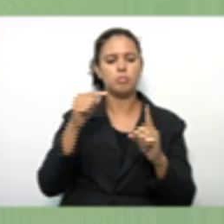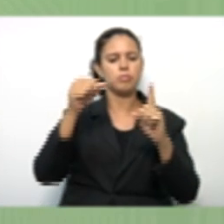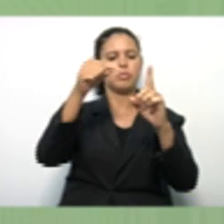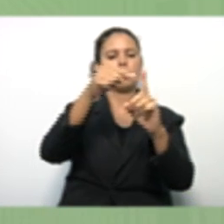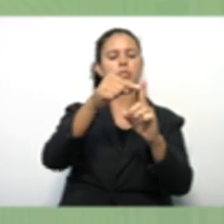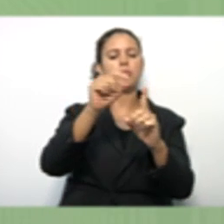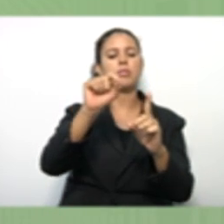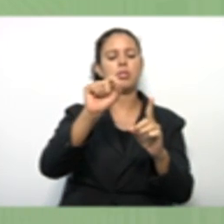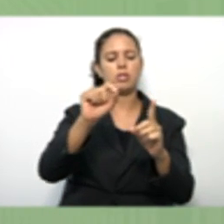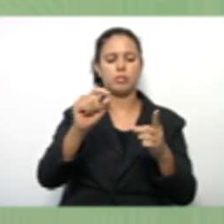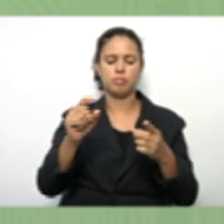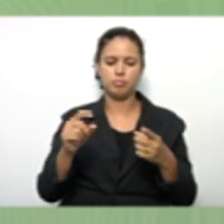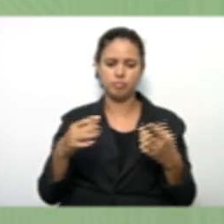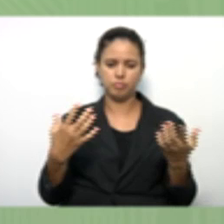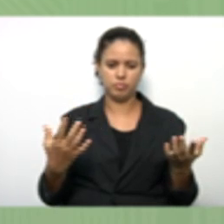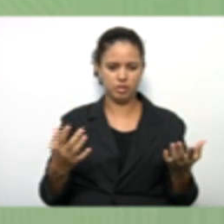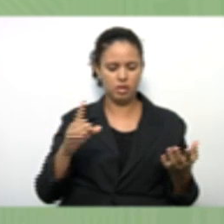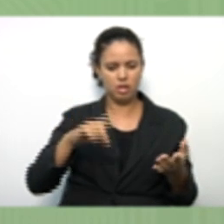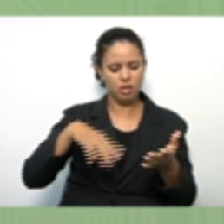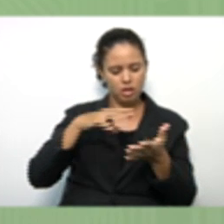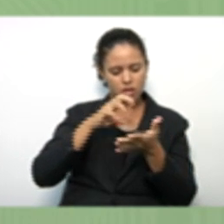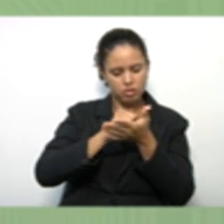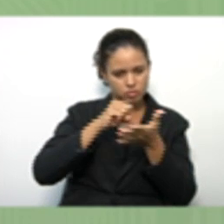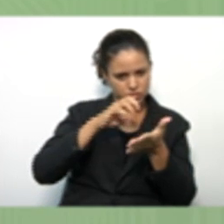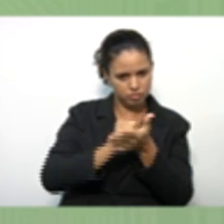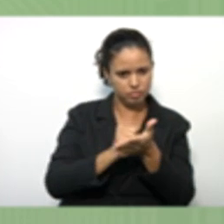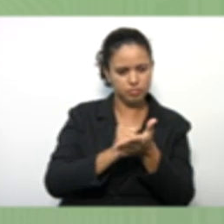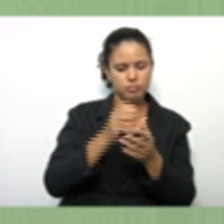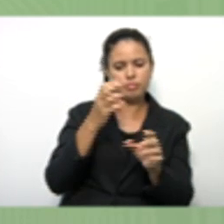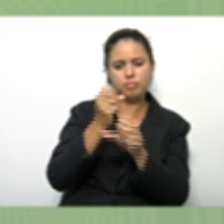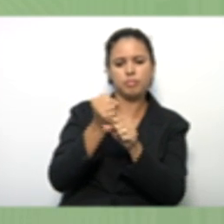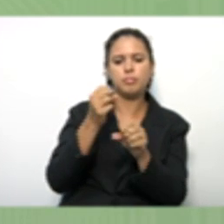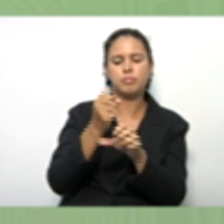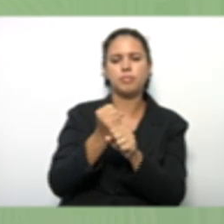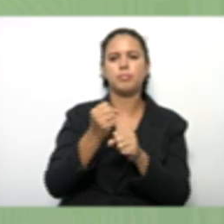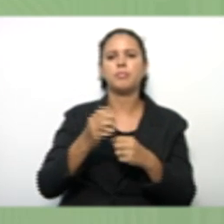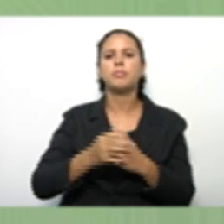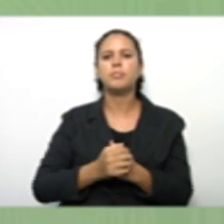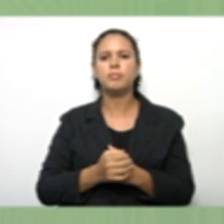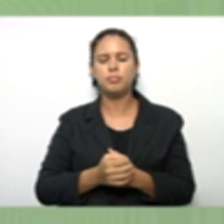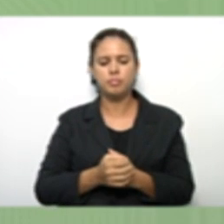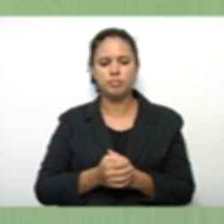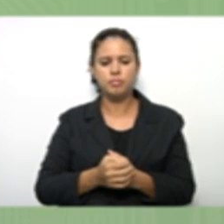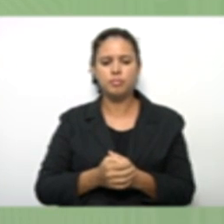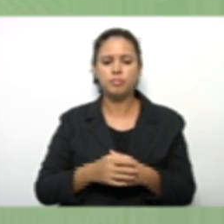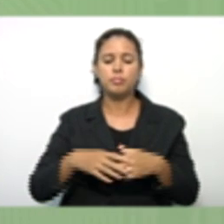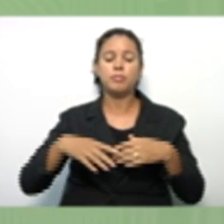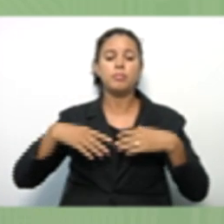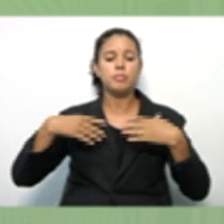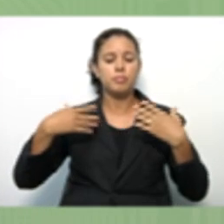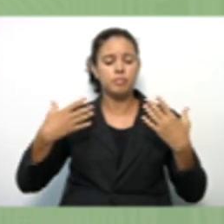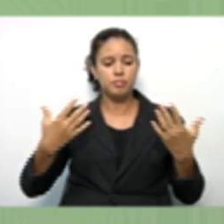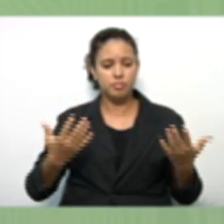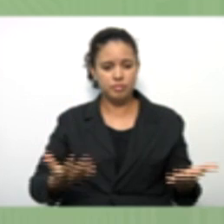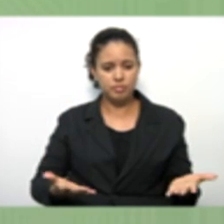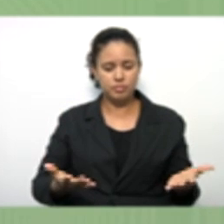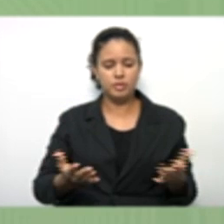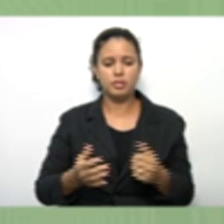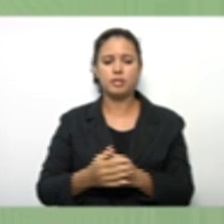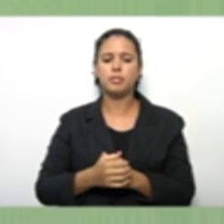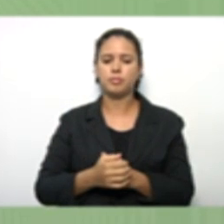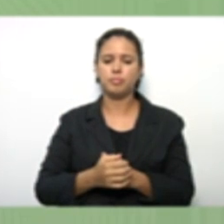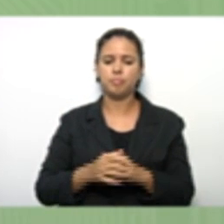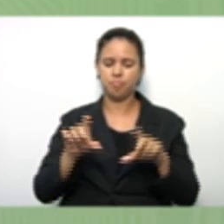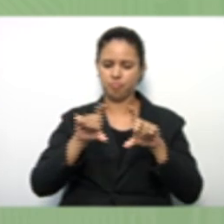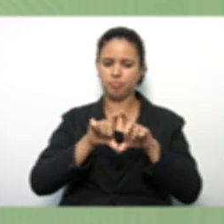nas nossas primeiras aulas. Então, nós temos agora, professor Aloír, os métodos das partidas dobradas. Bom, o método da